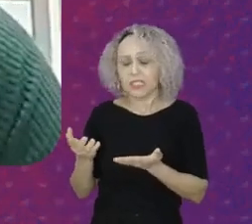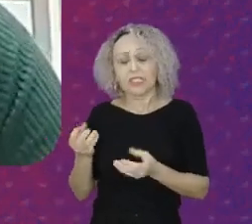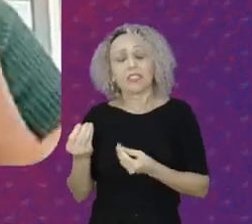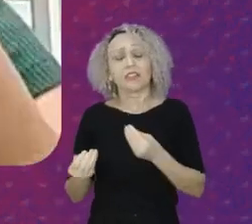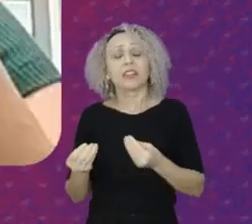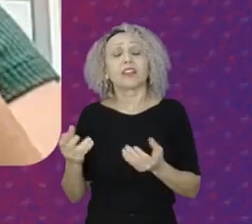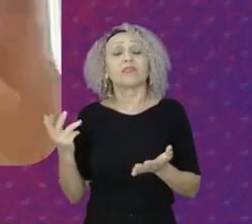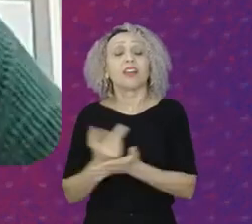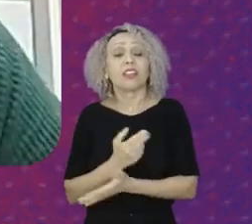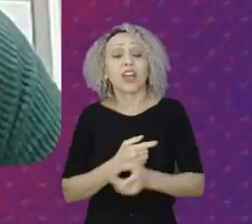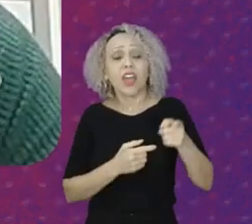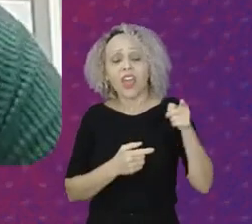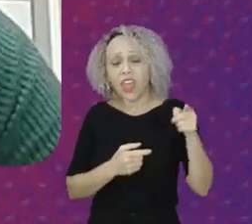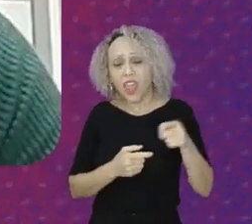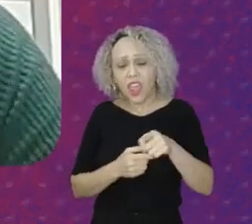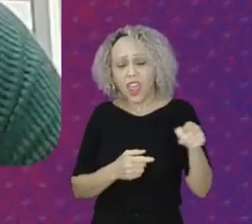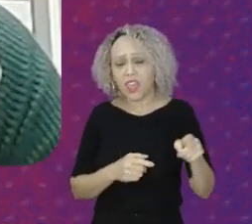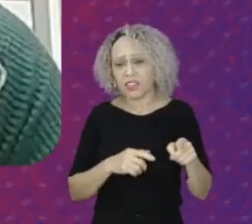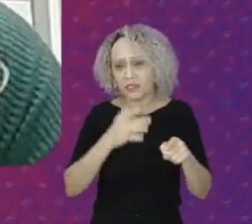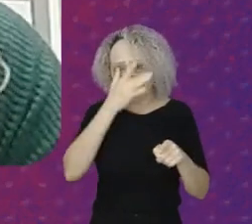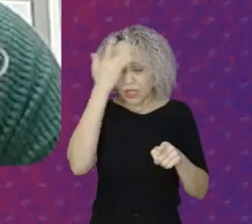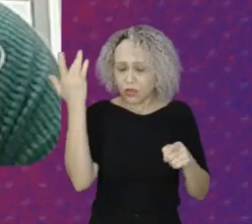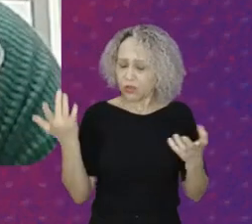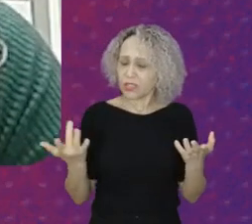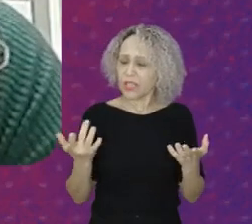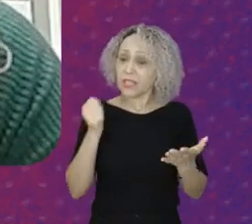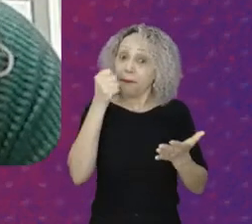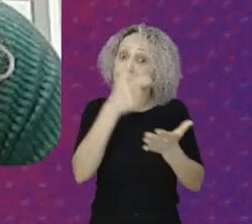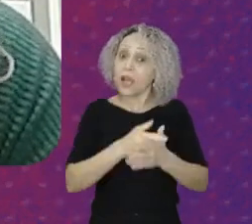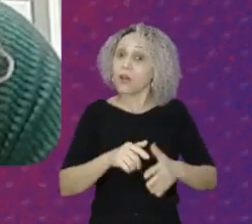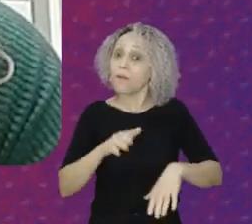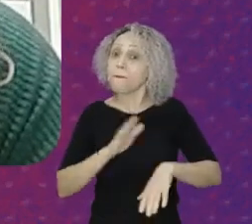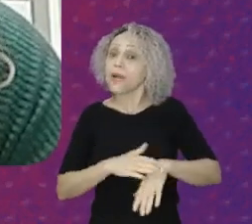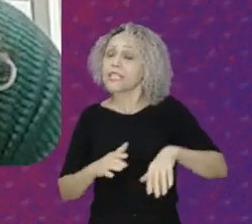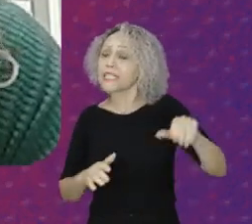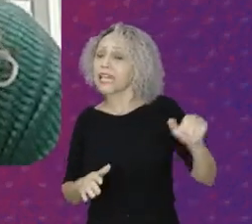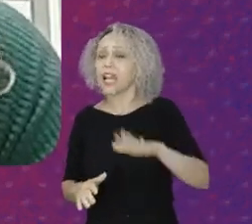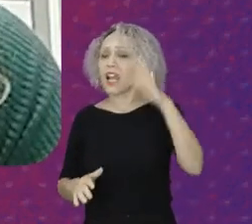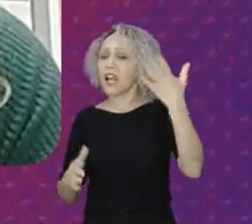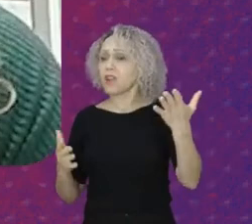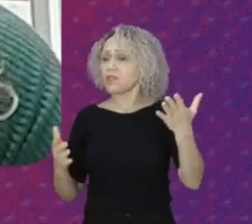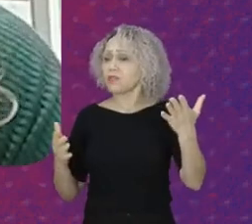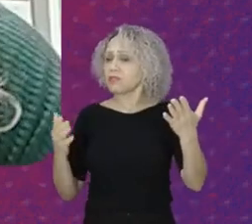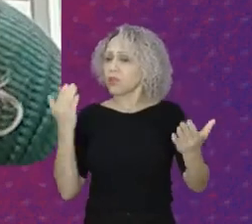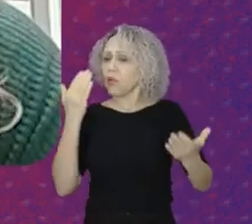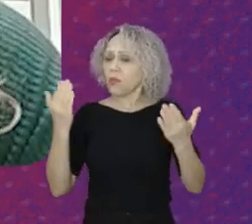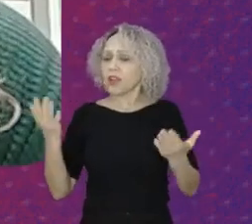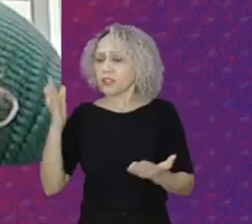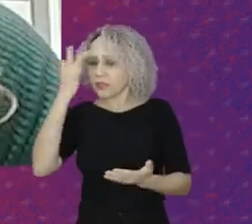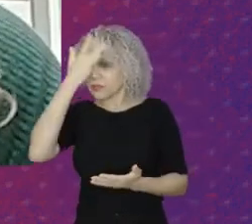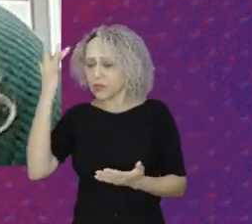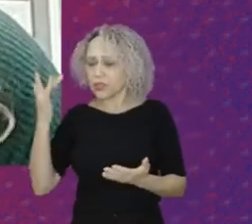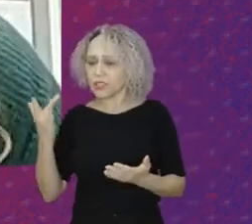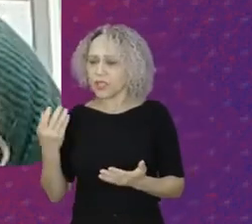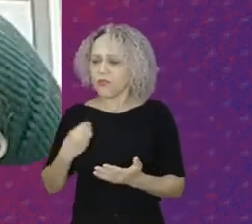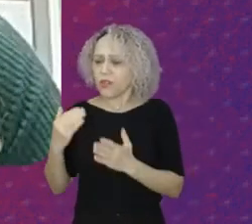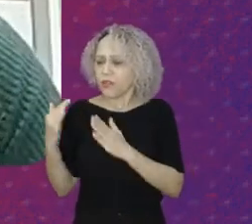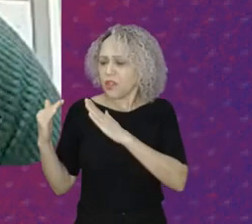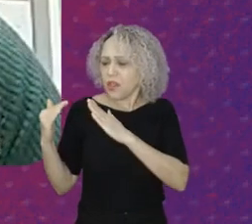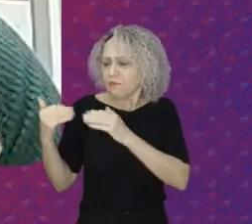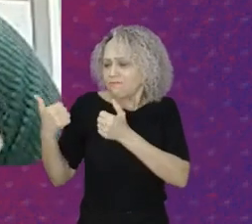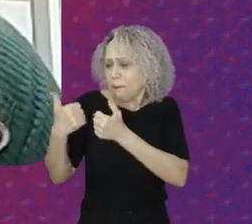segurança, para as mulheres que andam nas ruas. Então, tudo isso a gente precisa considerar. Então, esse recorte de